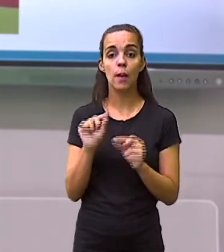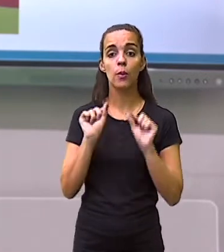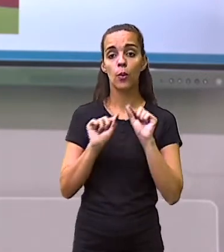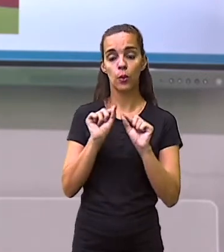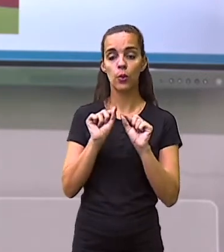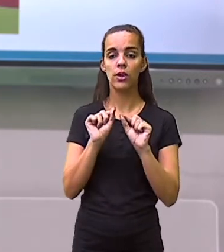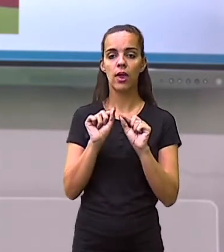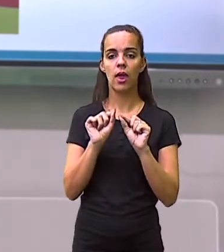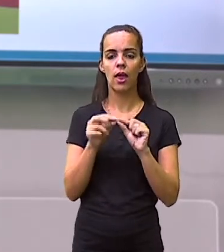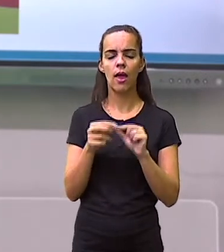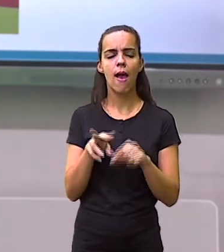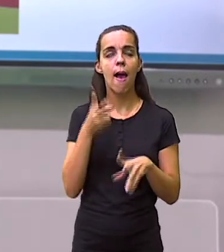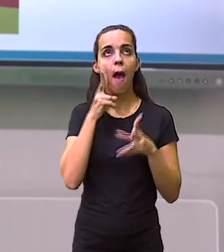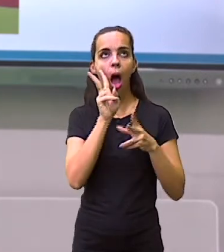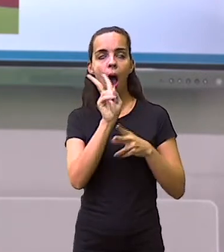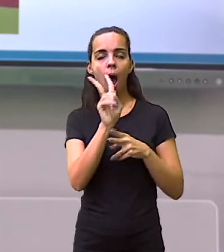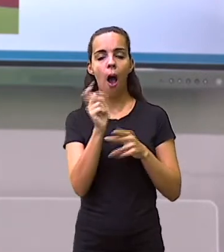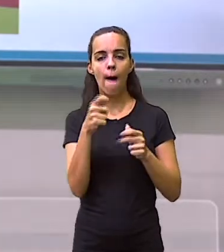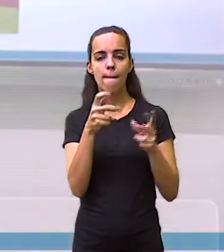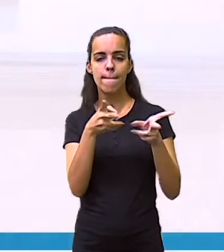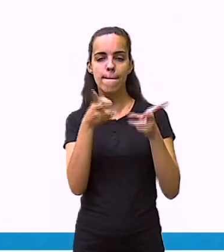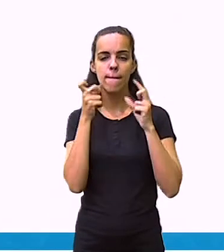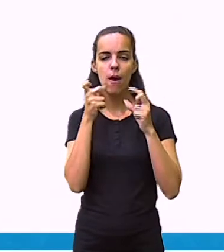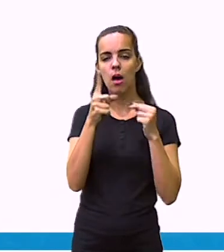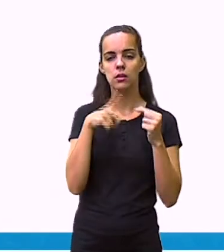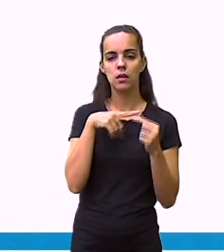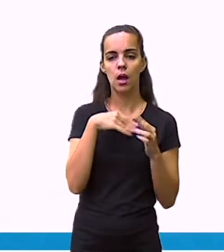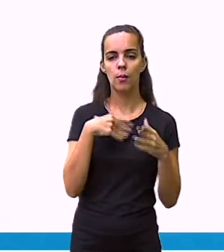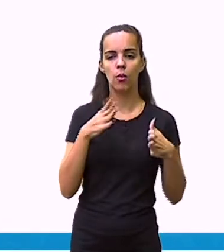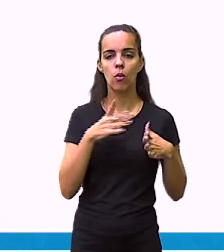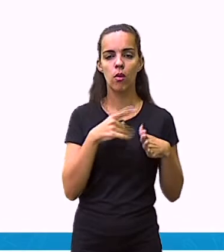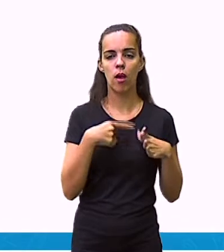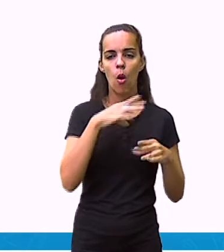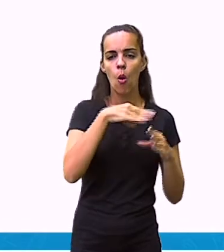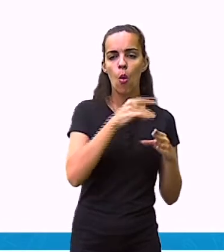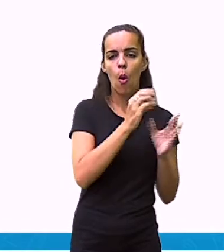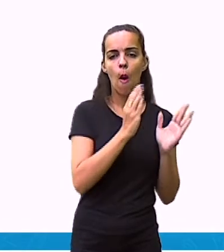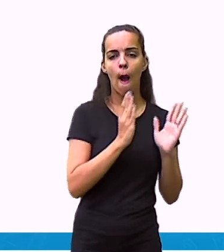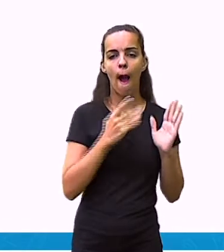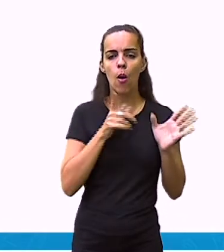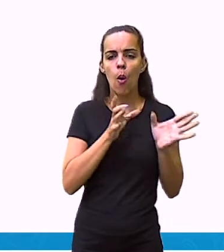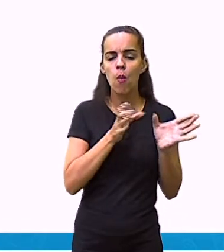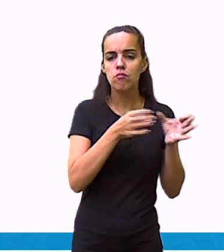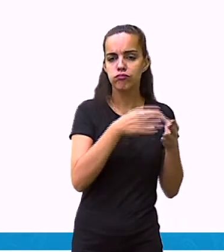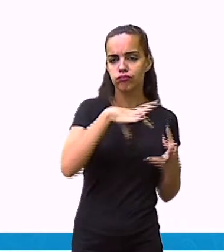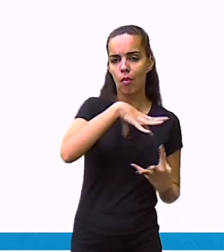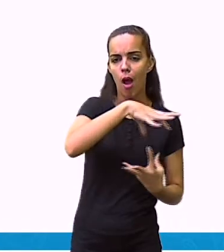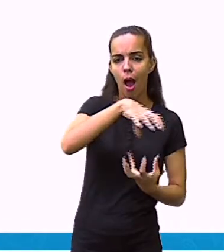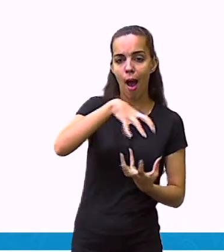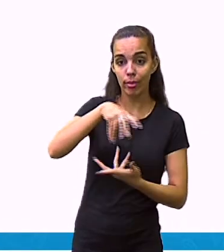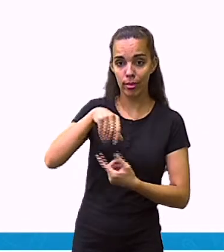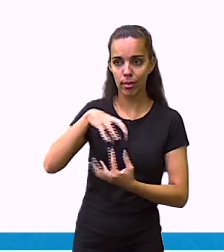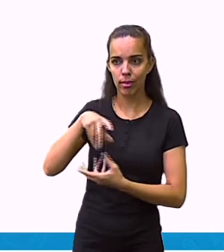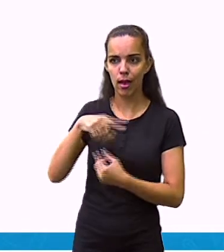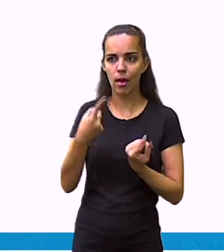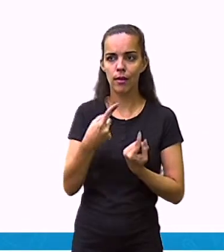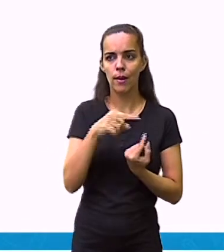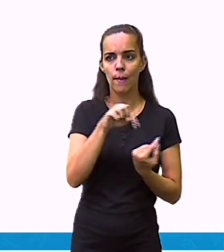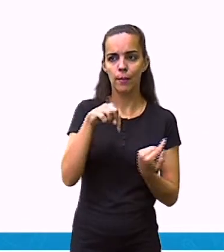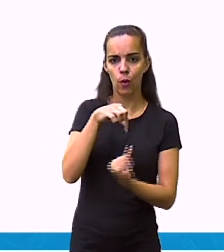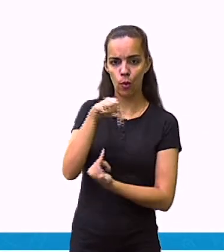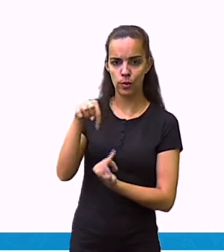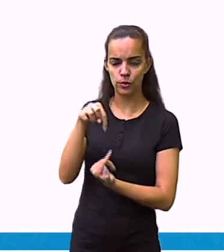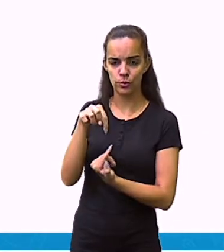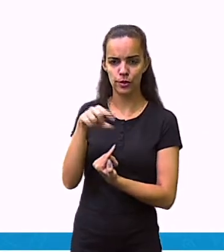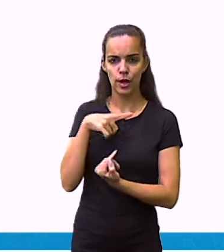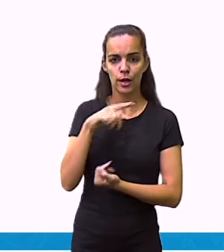movimento de rotação acontece, e como você observou na imagem anterior, este movimento ocorre de oeste